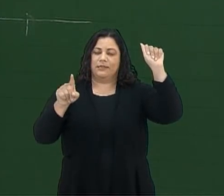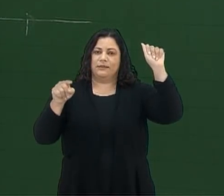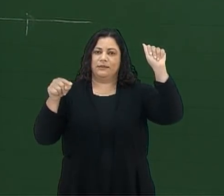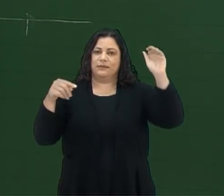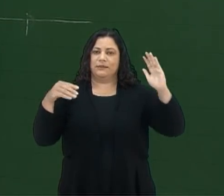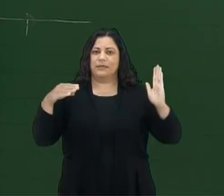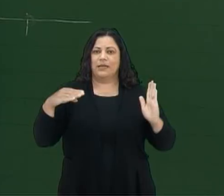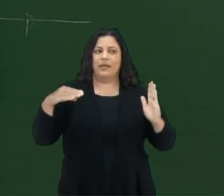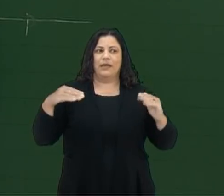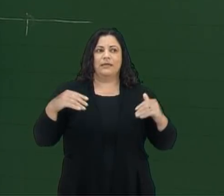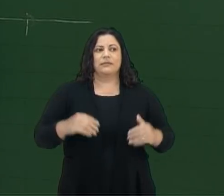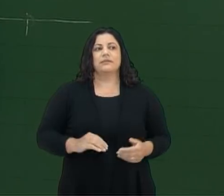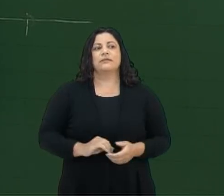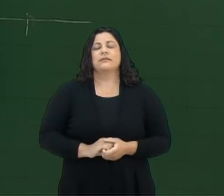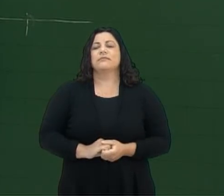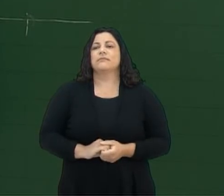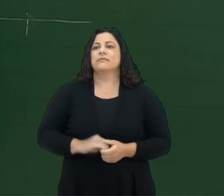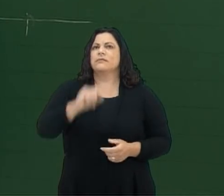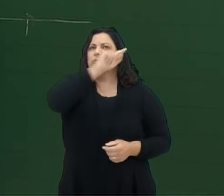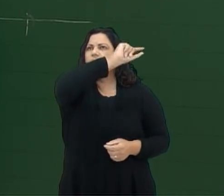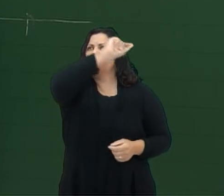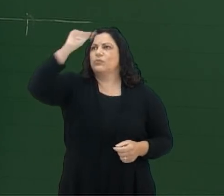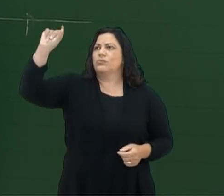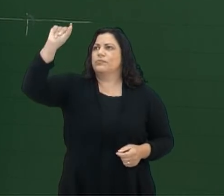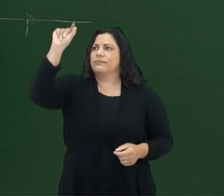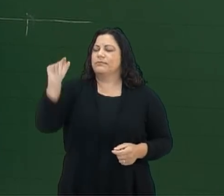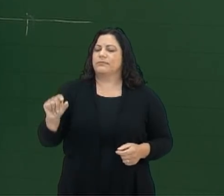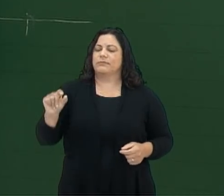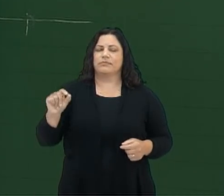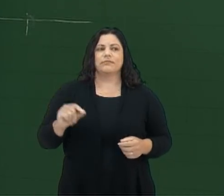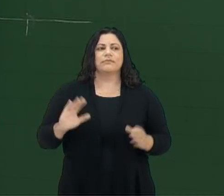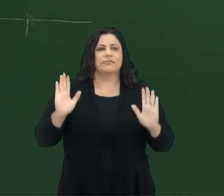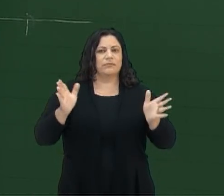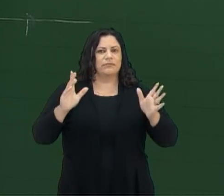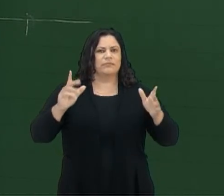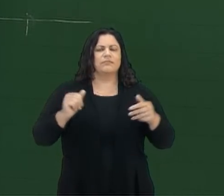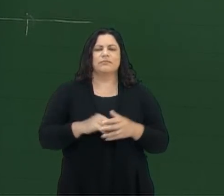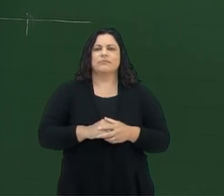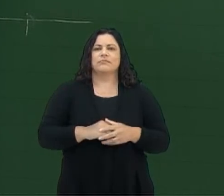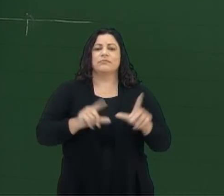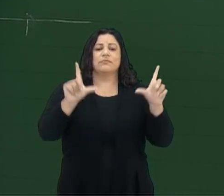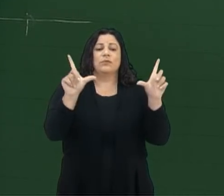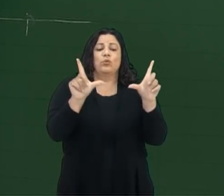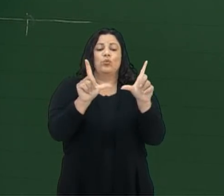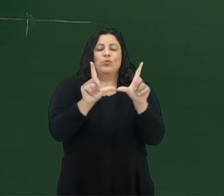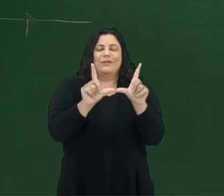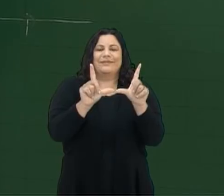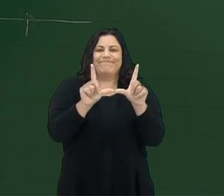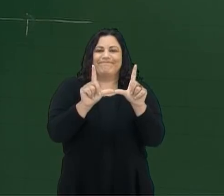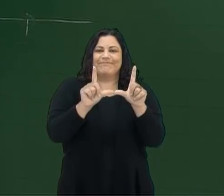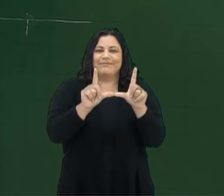tem o outro lado do quadrado definido, certinho, olha só.